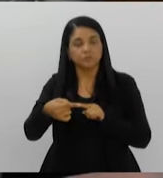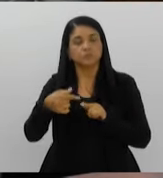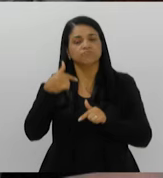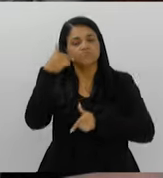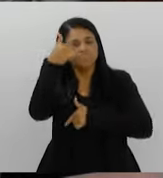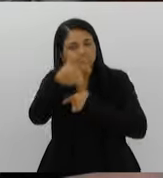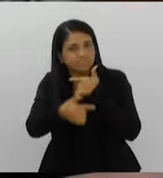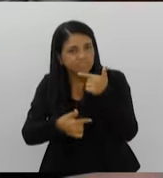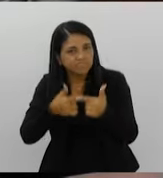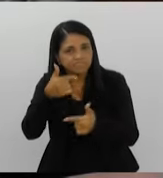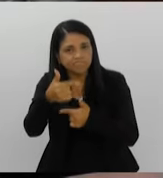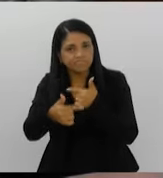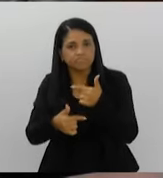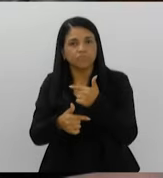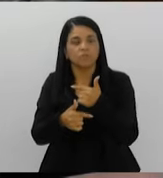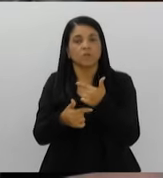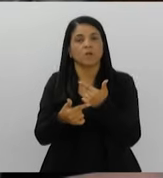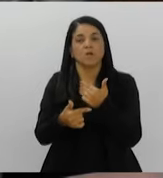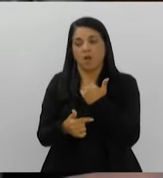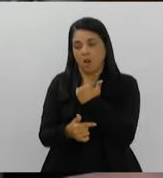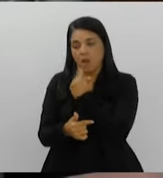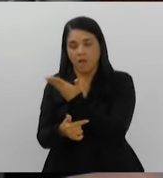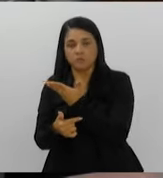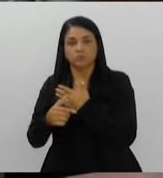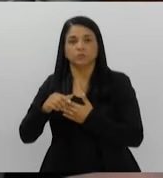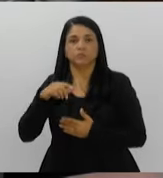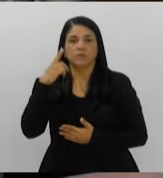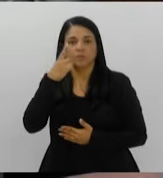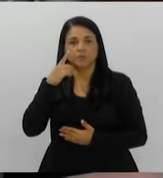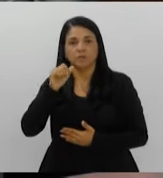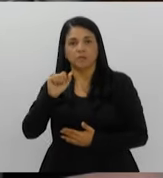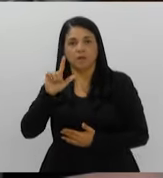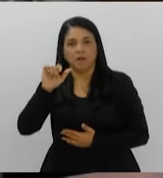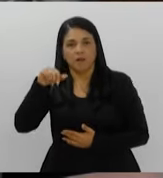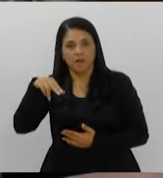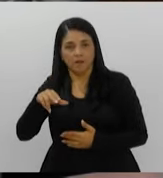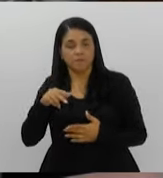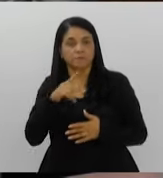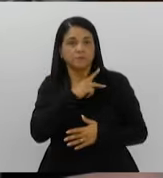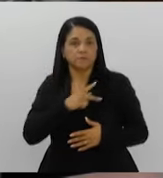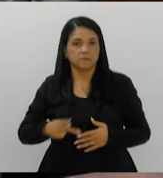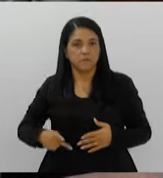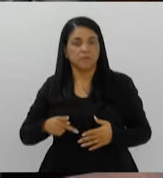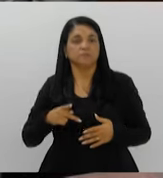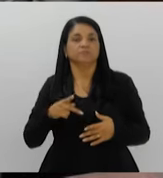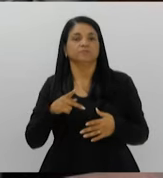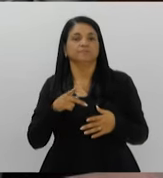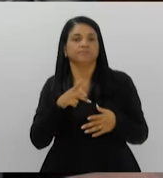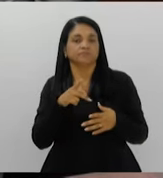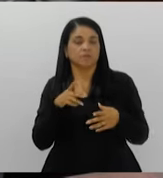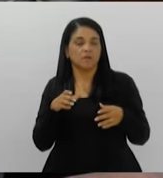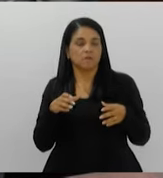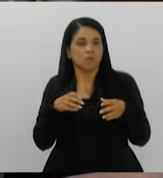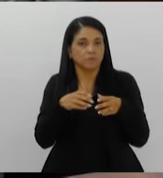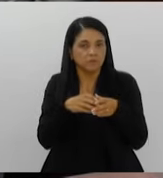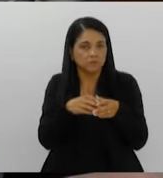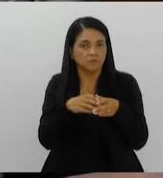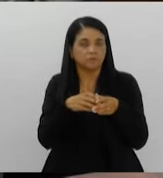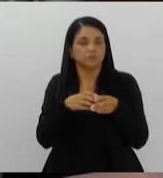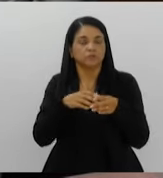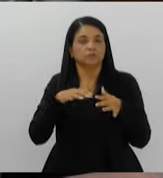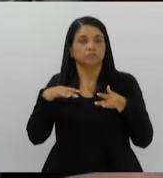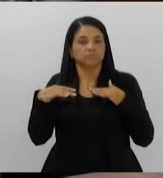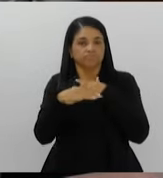trabalho ao lado do deputado Alan Lopes, presidente da Comissão Especial de Combate à Desordem Urbana, ao lado do meu mandato